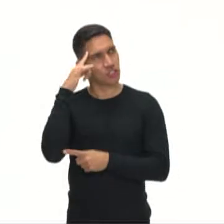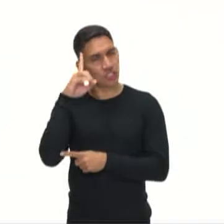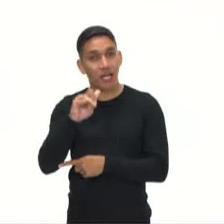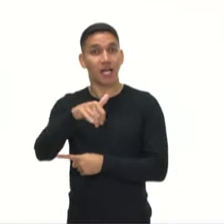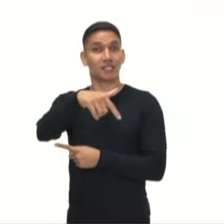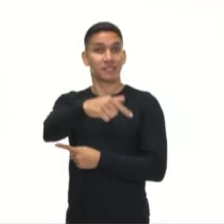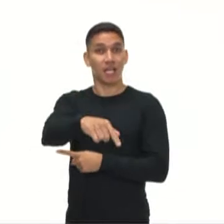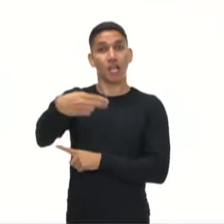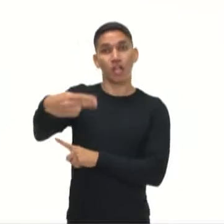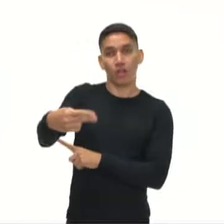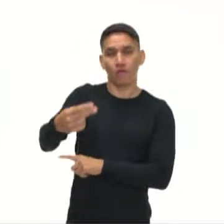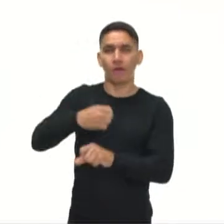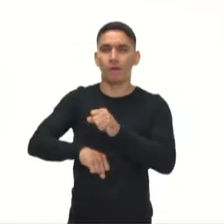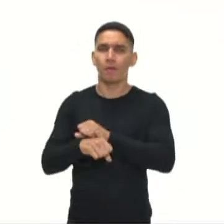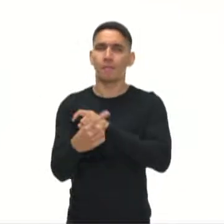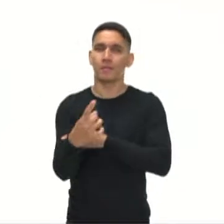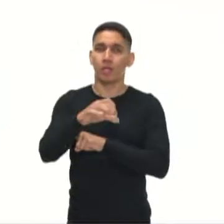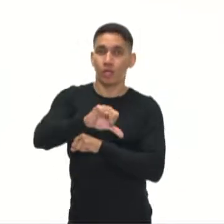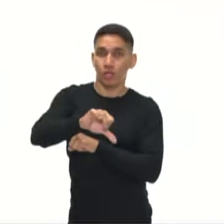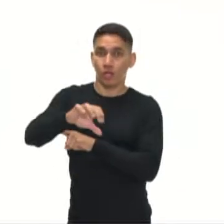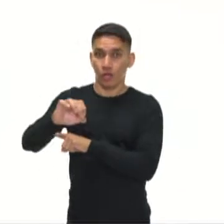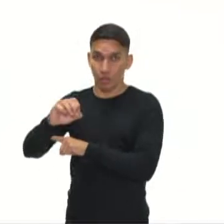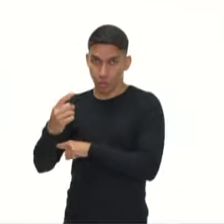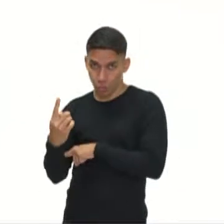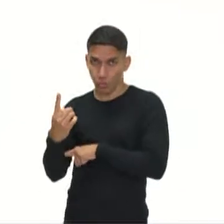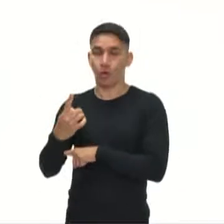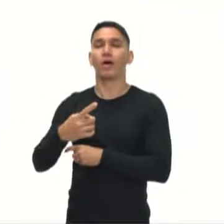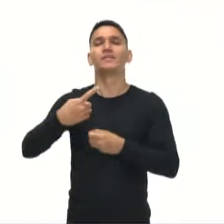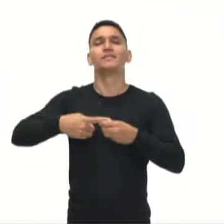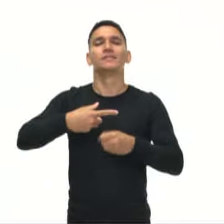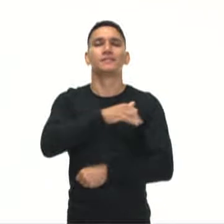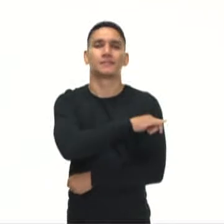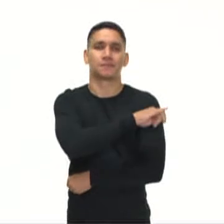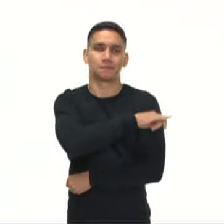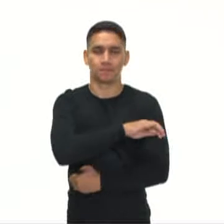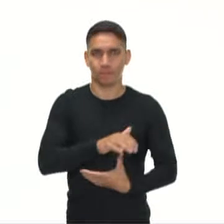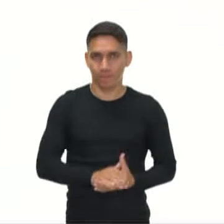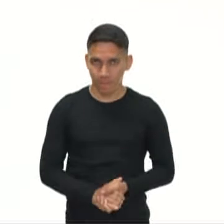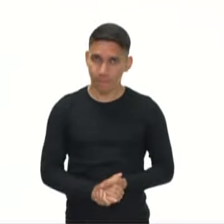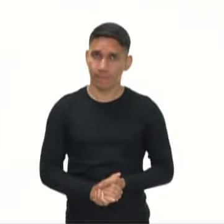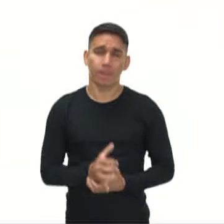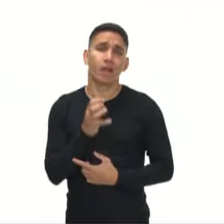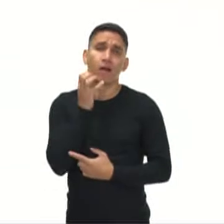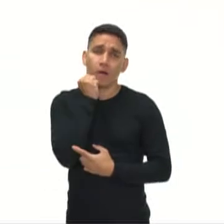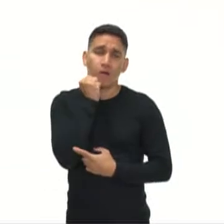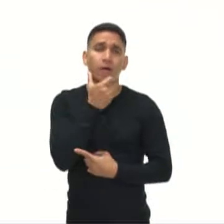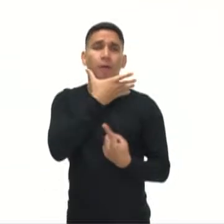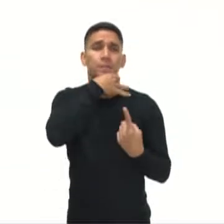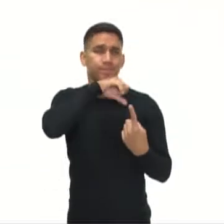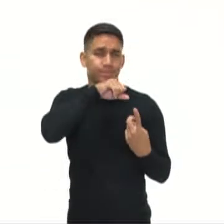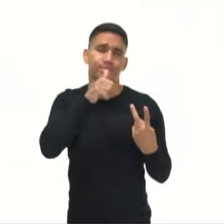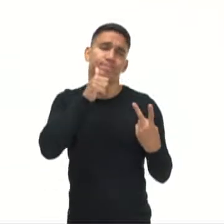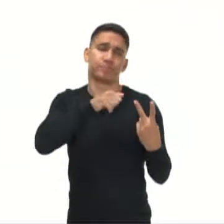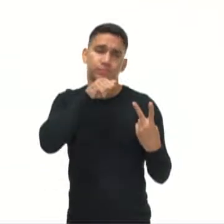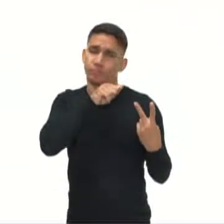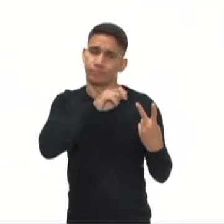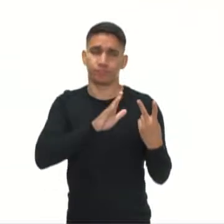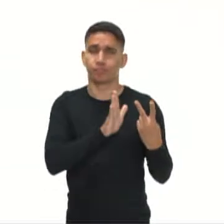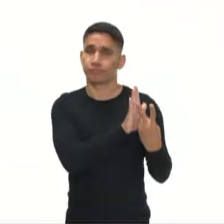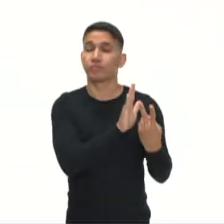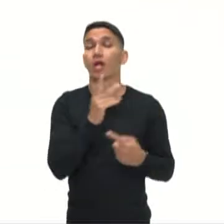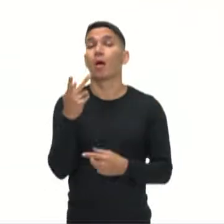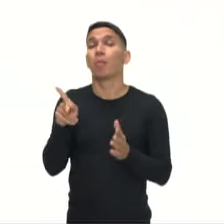de 1901, na cidade do Rio de Janeiro. Órfã de pai e mãe, foi criada pela